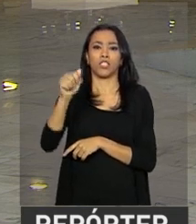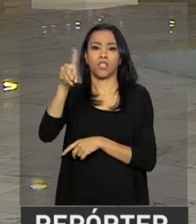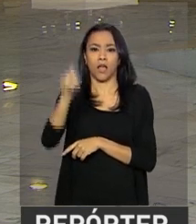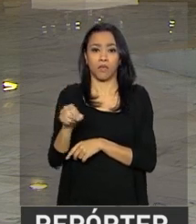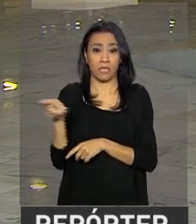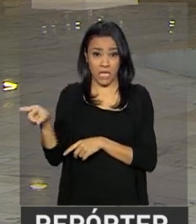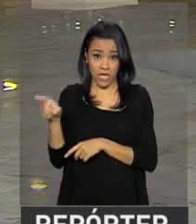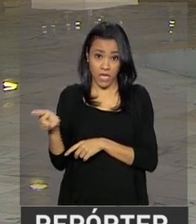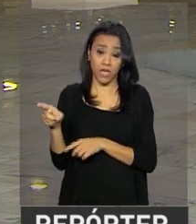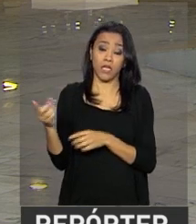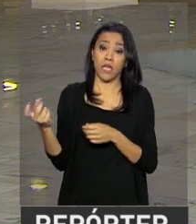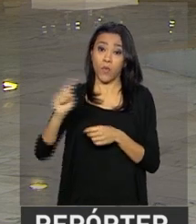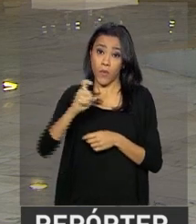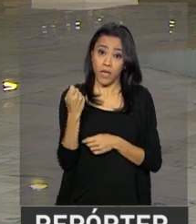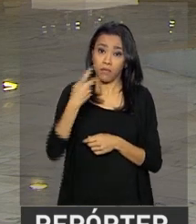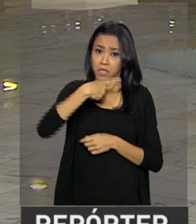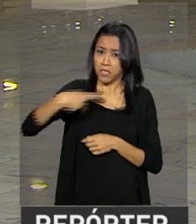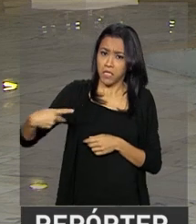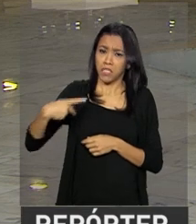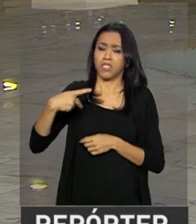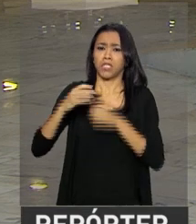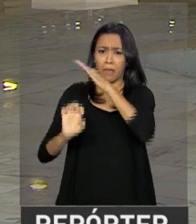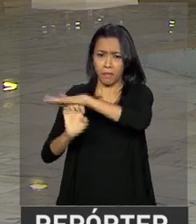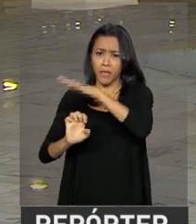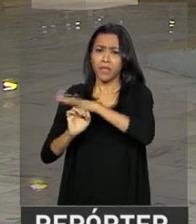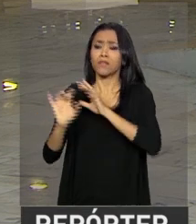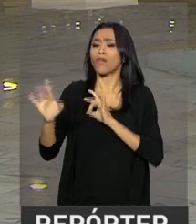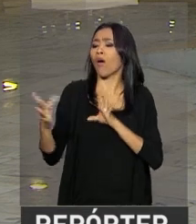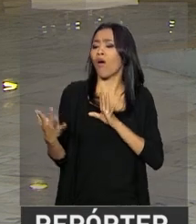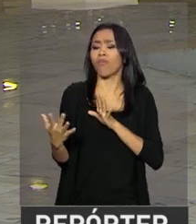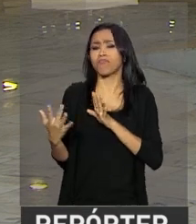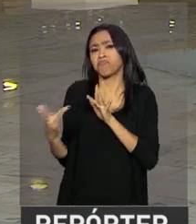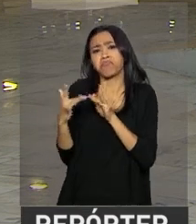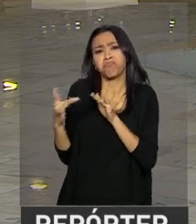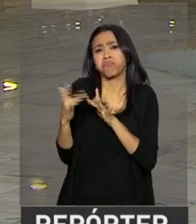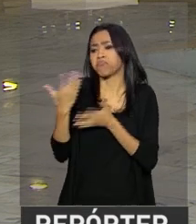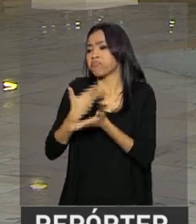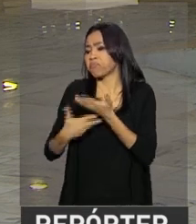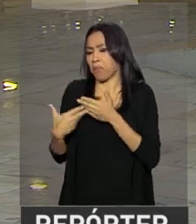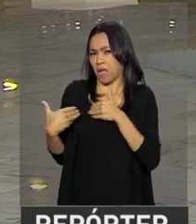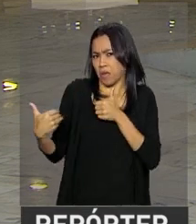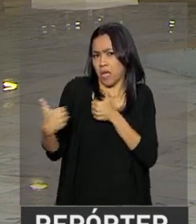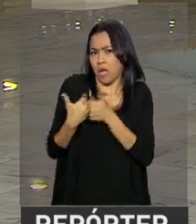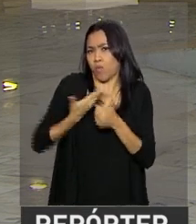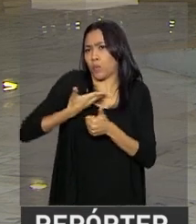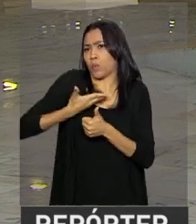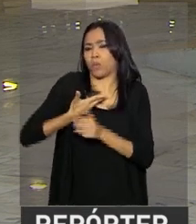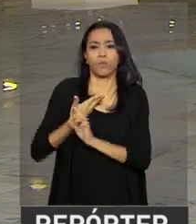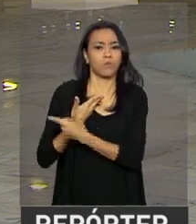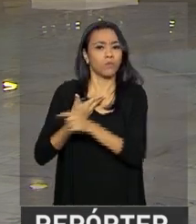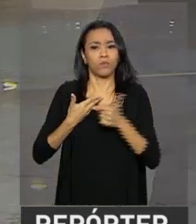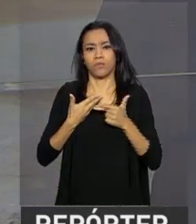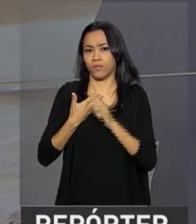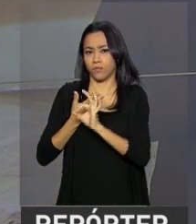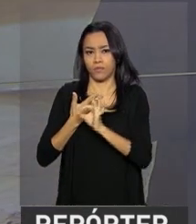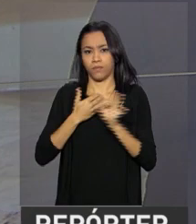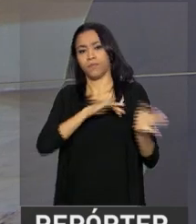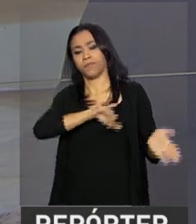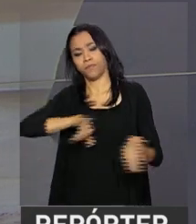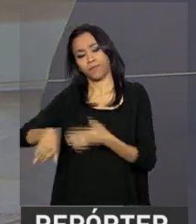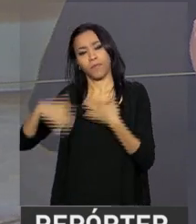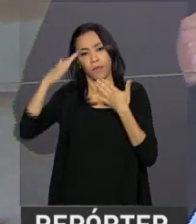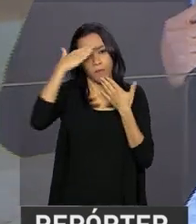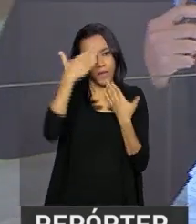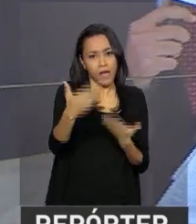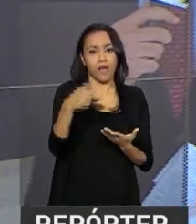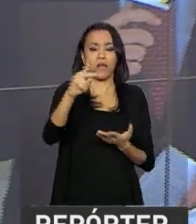da Transpetro apenas um relacionamento formal, sem nenhuma proximidade. Daniele, com você. Obrigada, João Pedro,